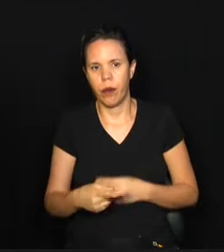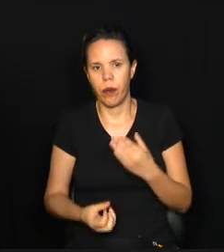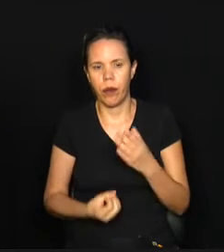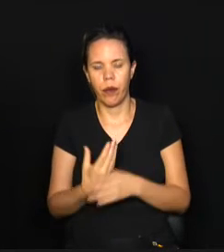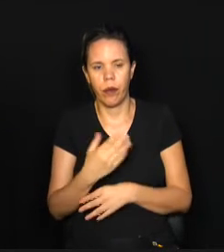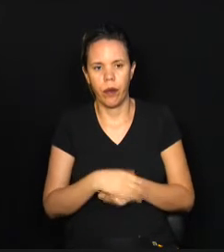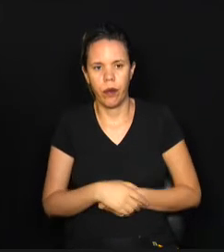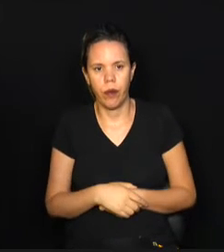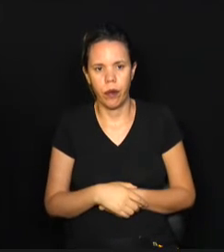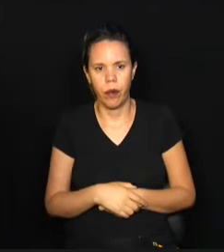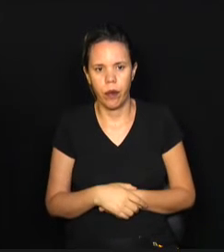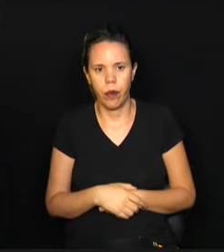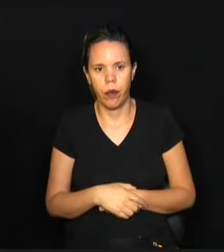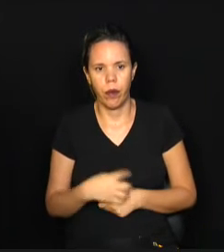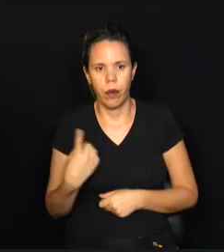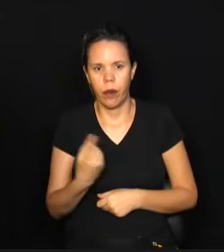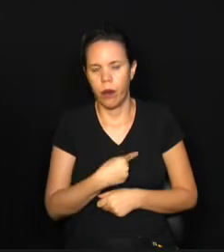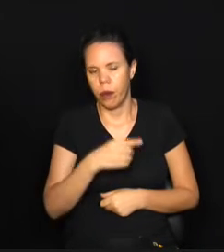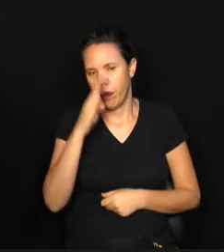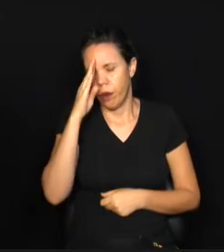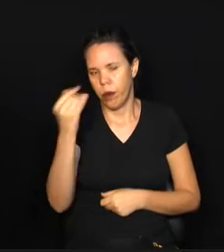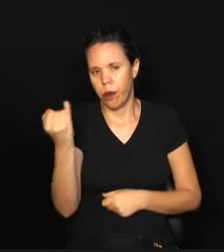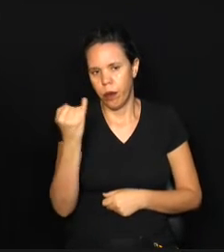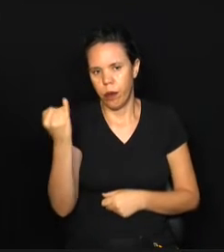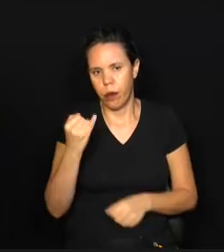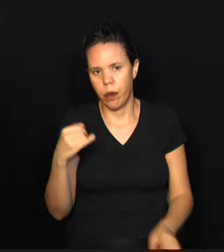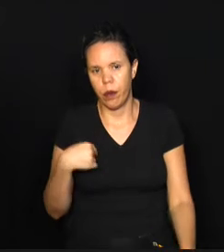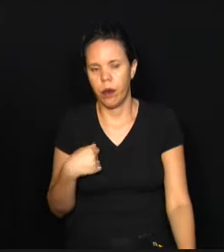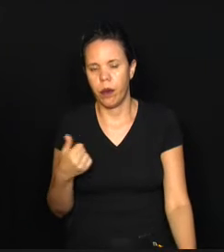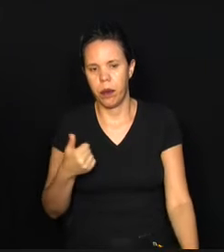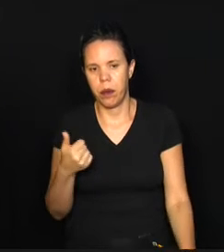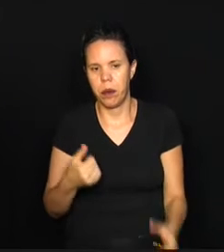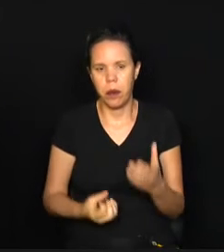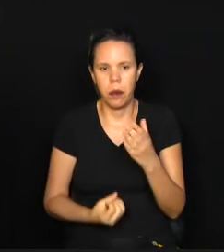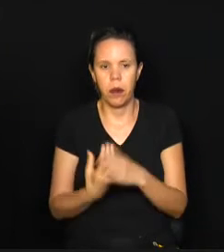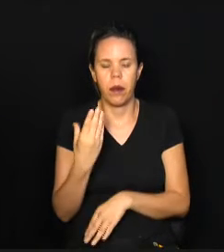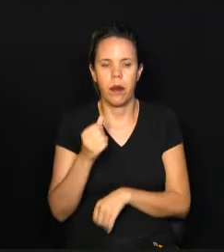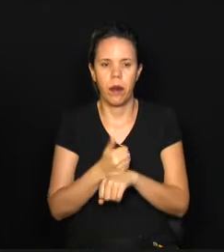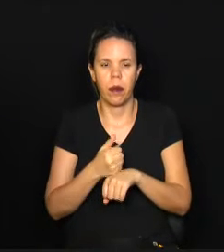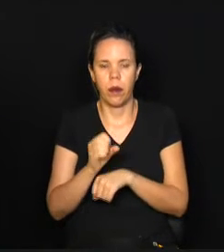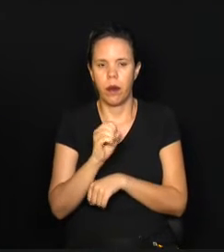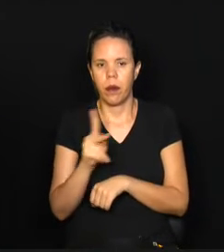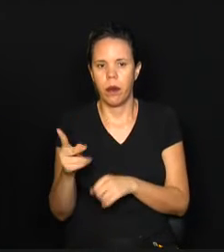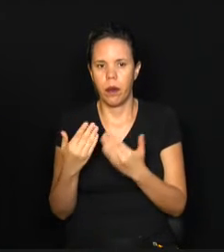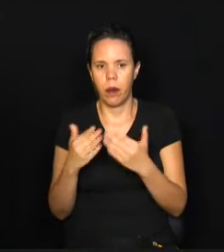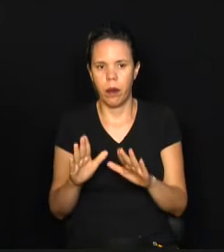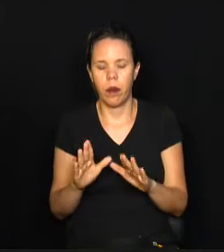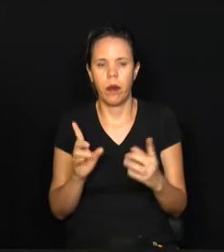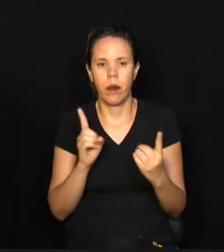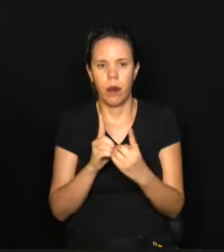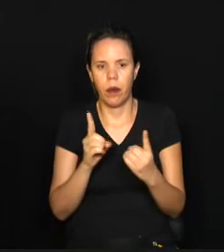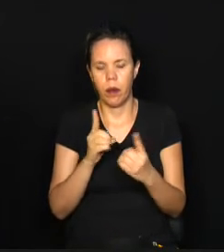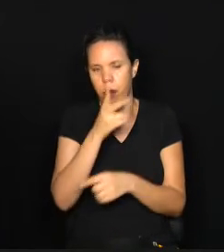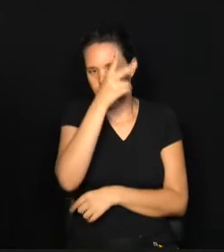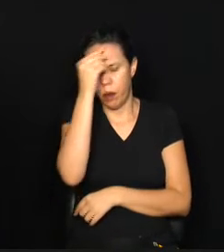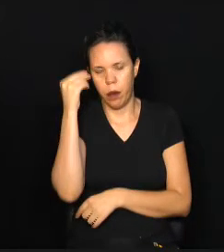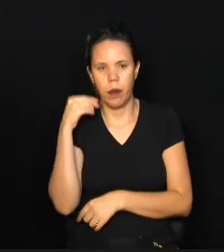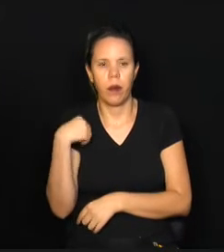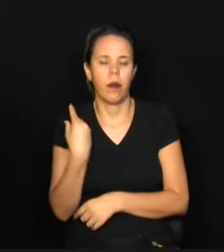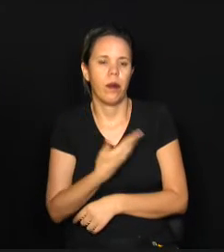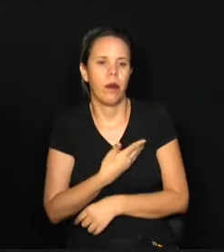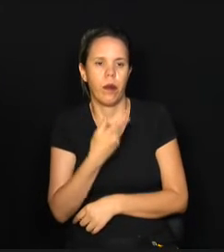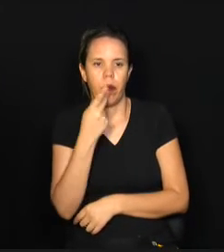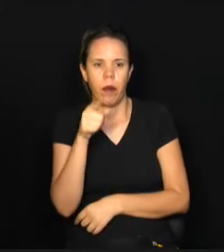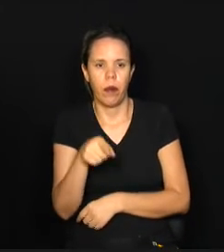fôssemos os pioneiros, né, em trazer a optometria aberta no funcionalismo público, né, como um colega